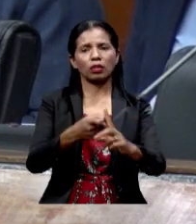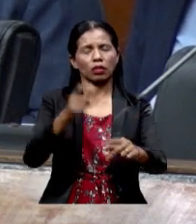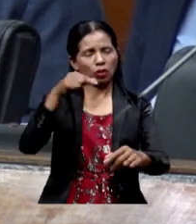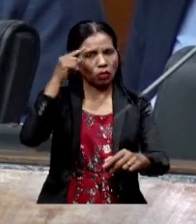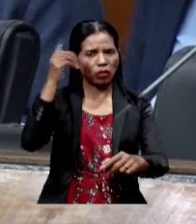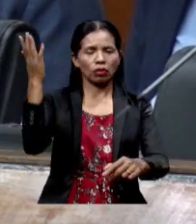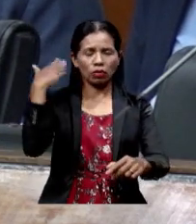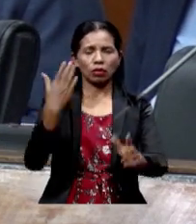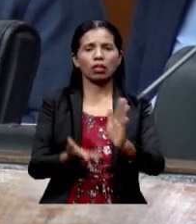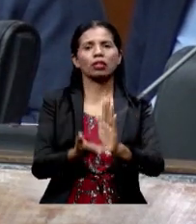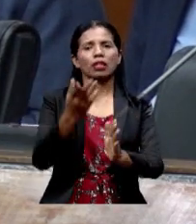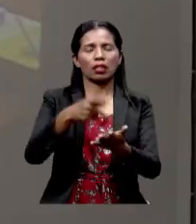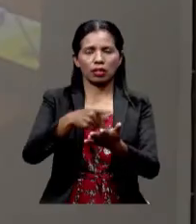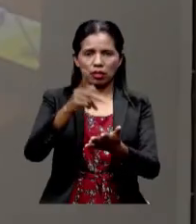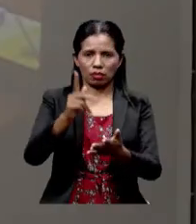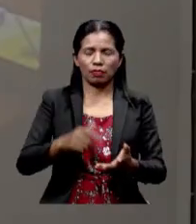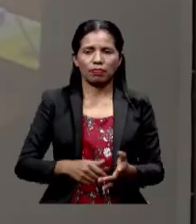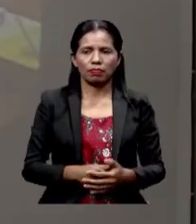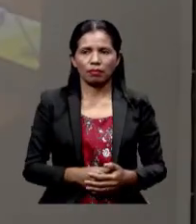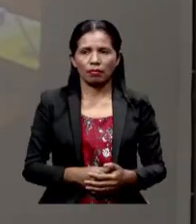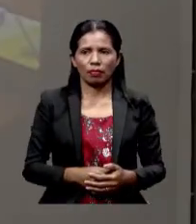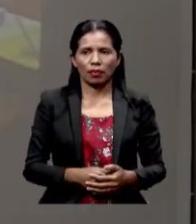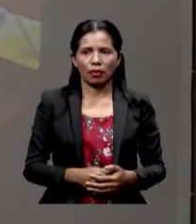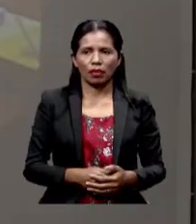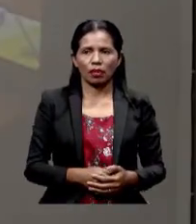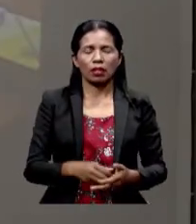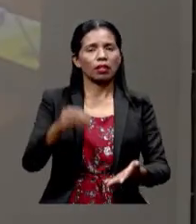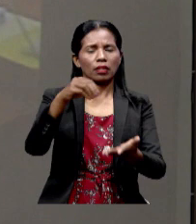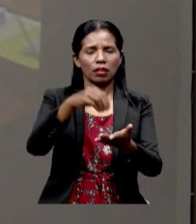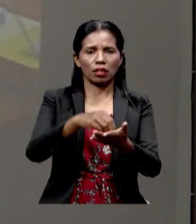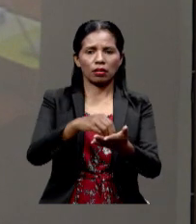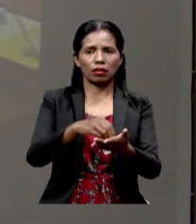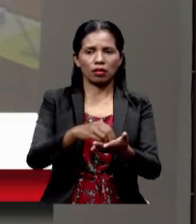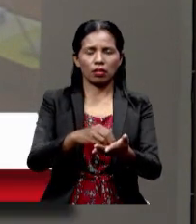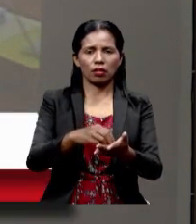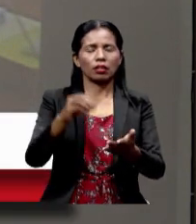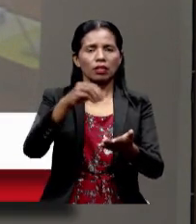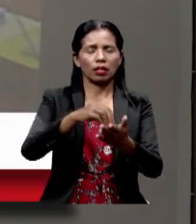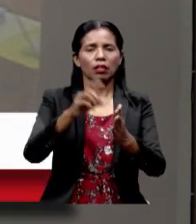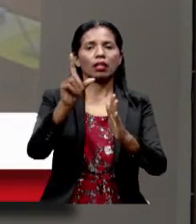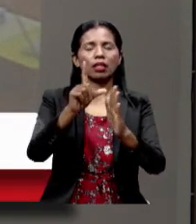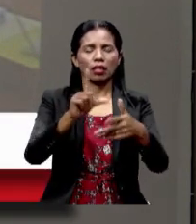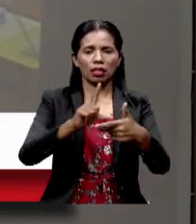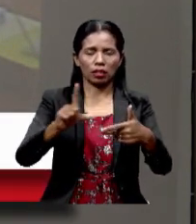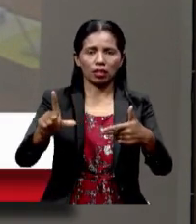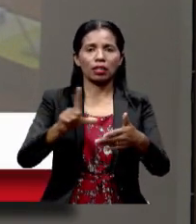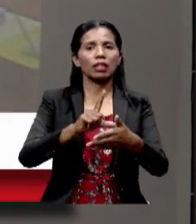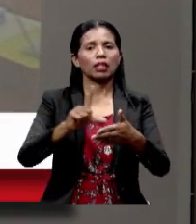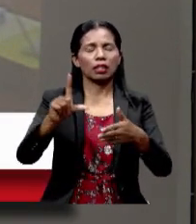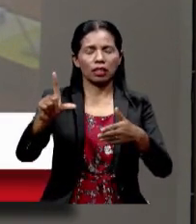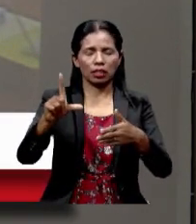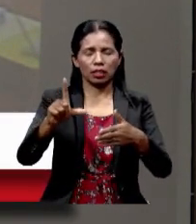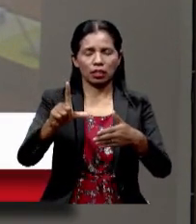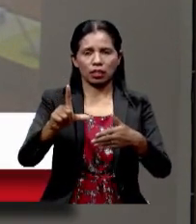anterior hasa imposto seletivo. Taxa nebe haturia a linha número 5, a linha F, ligado